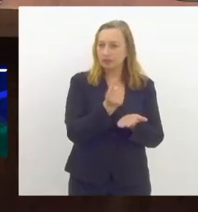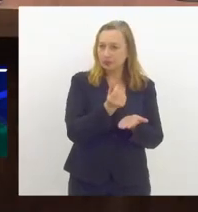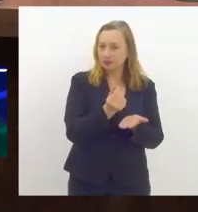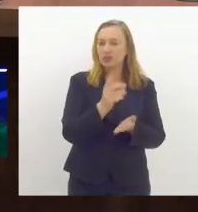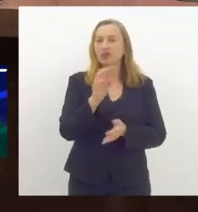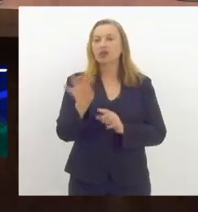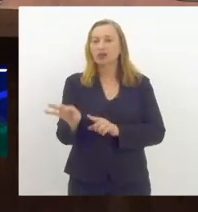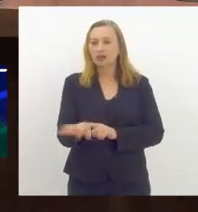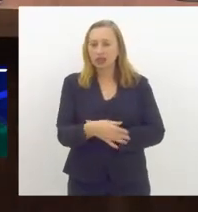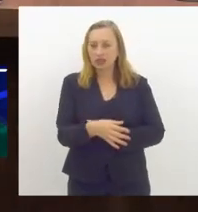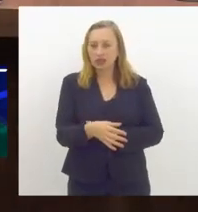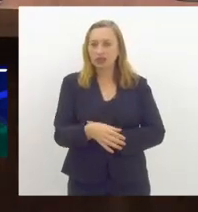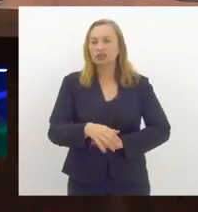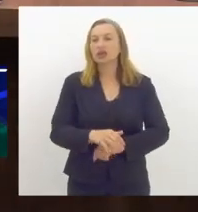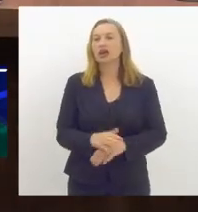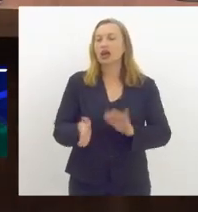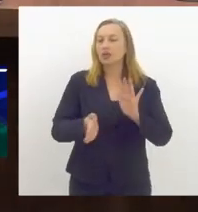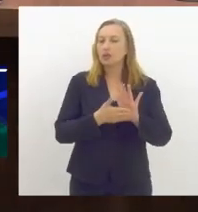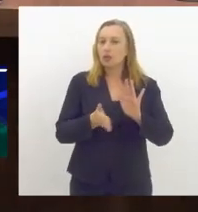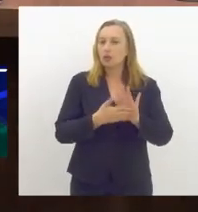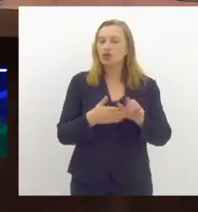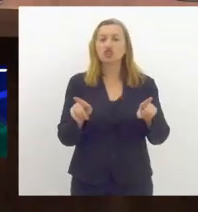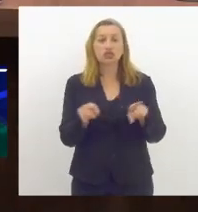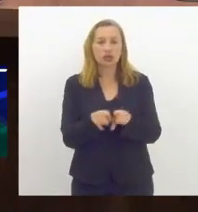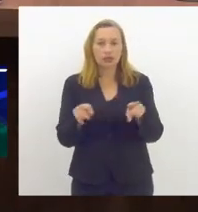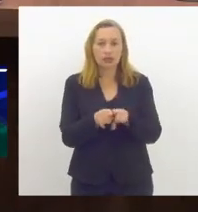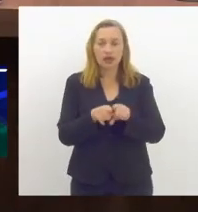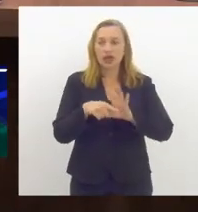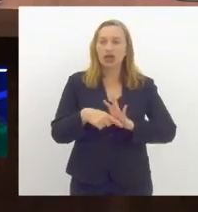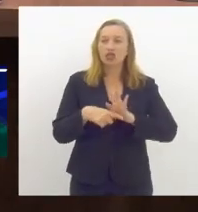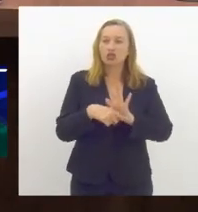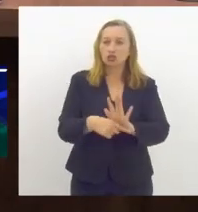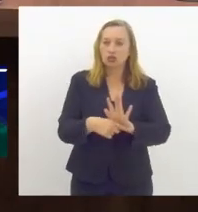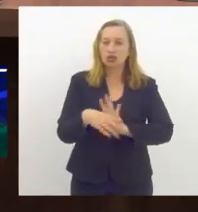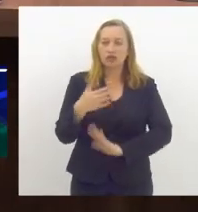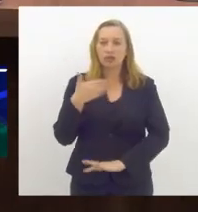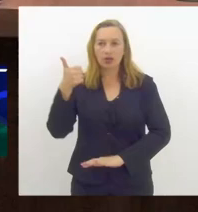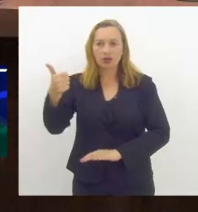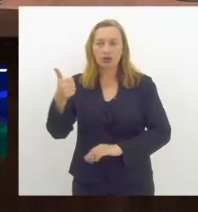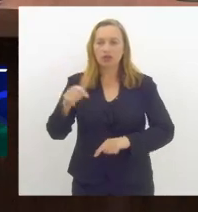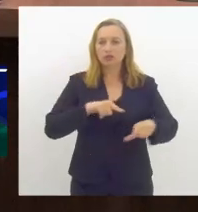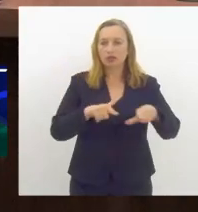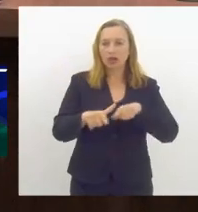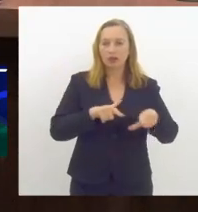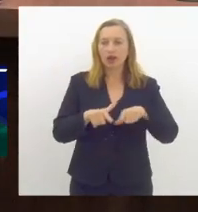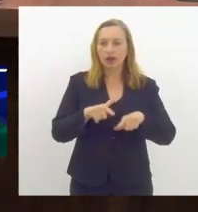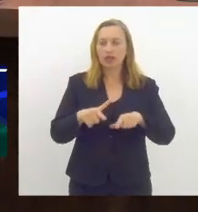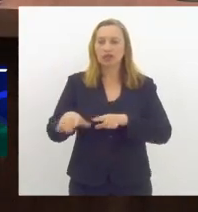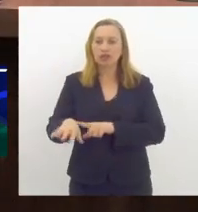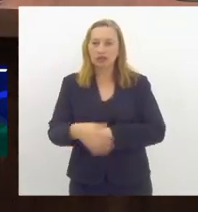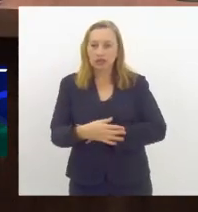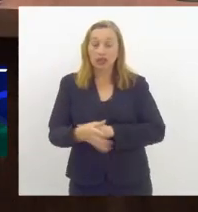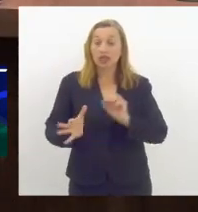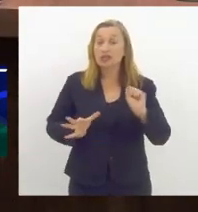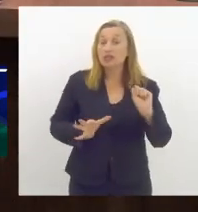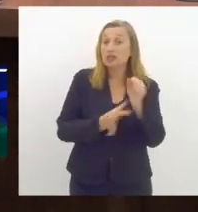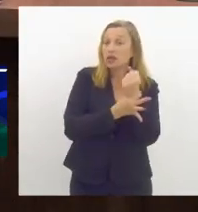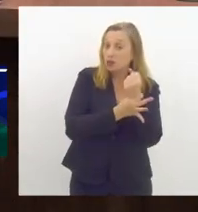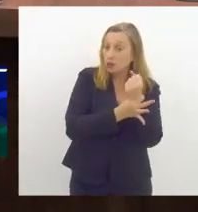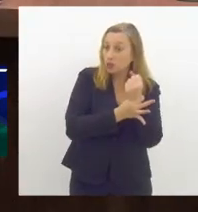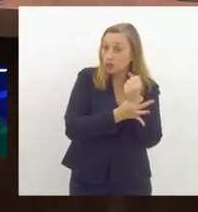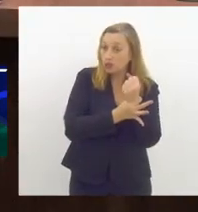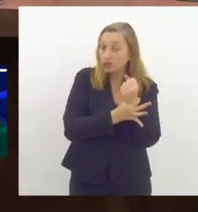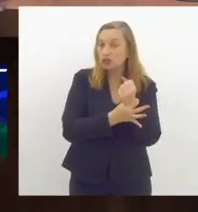taxistas diretamente a proposta também contribuir com a melhoria da ao serviço de táxi a segurança